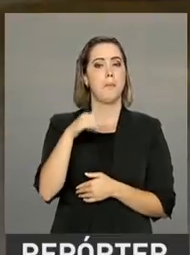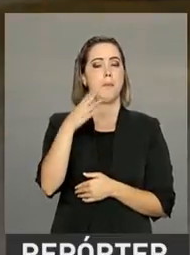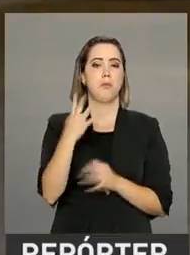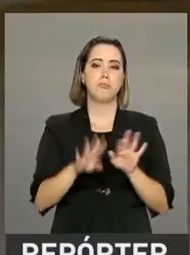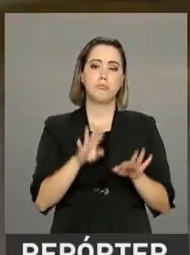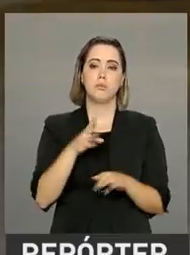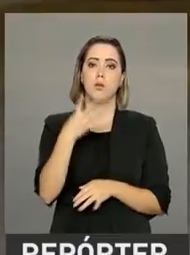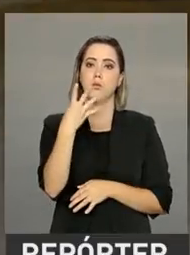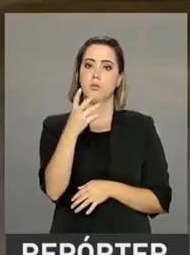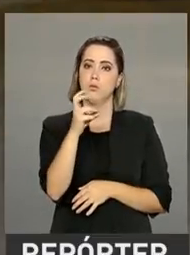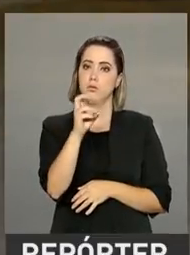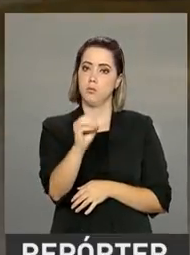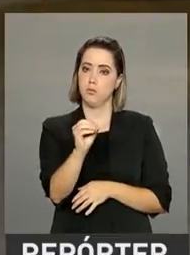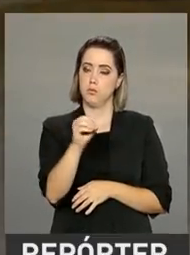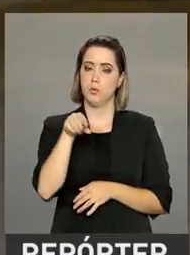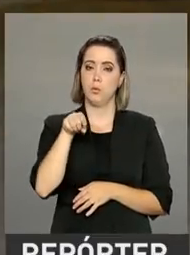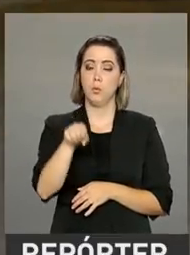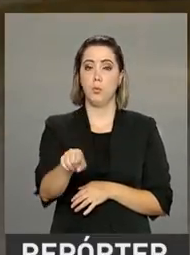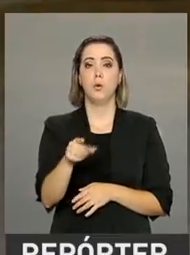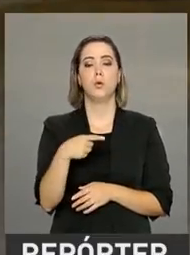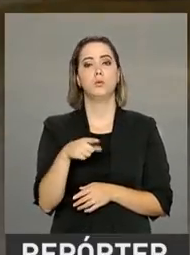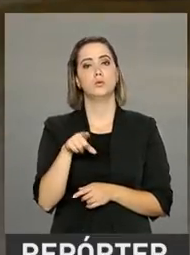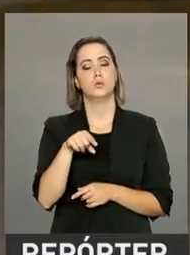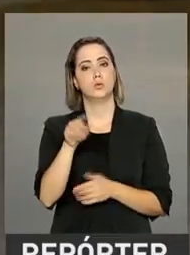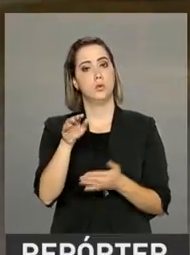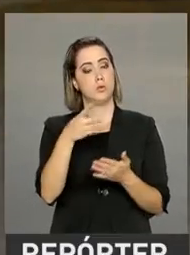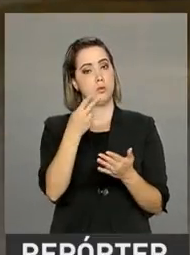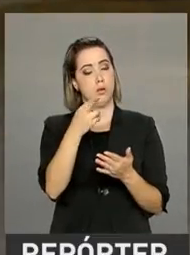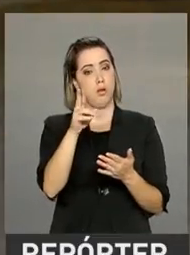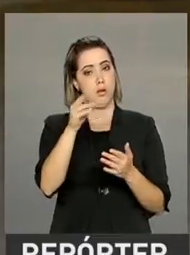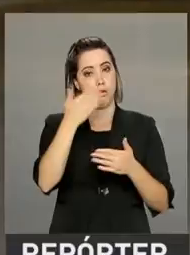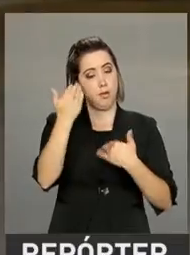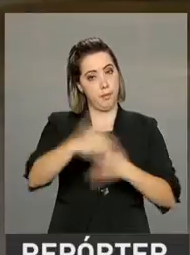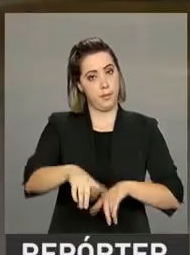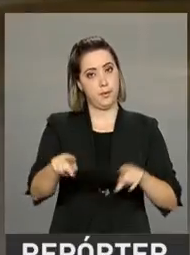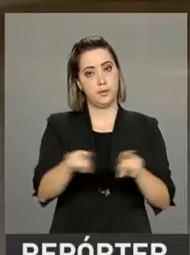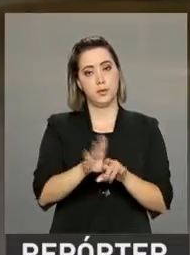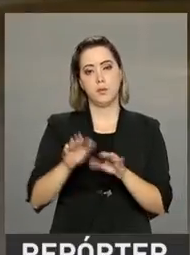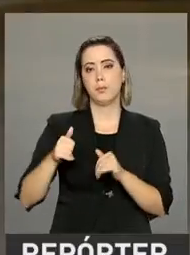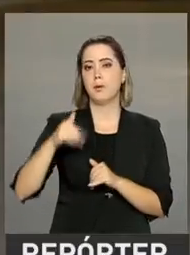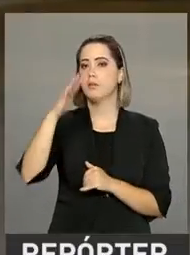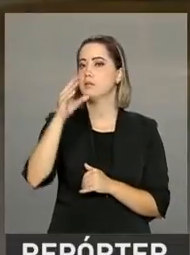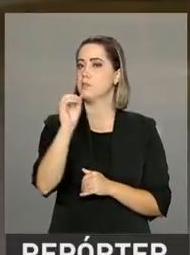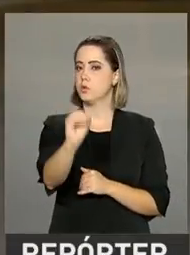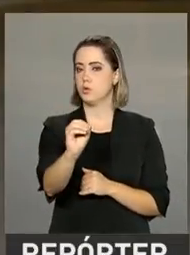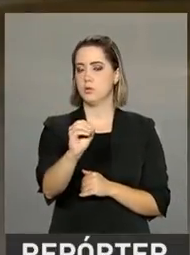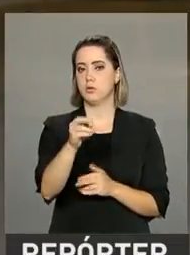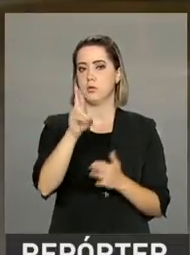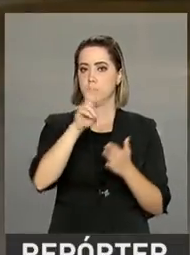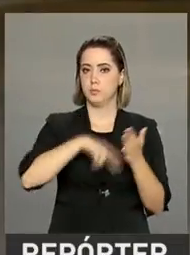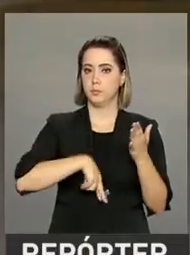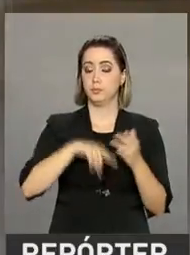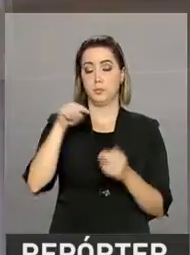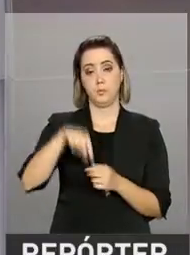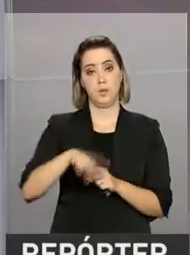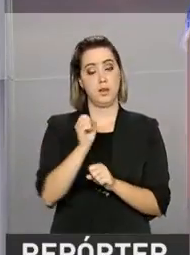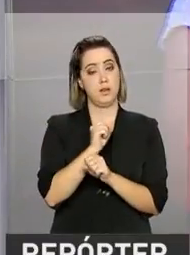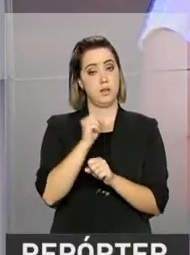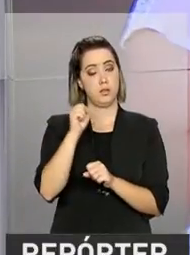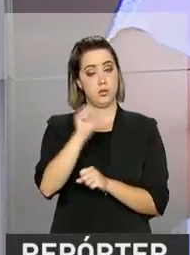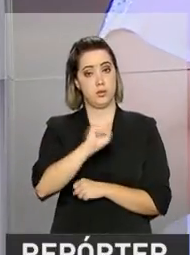de pelo menos 450 pontos na prova de conhecimentos e nota acima de zero na redação para esse semestre